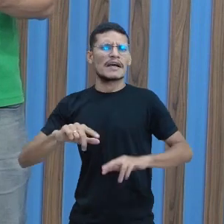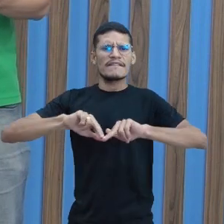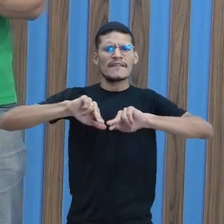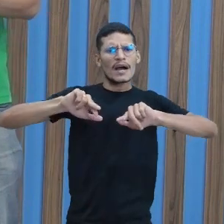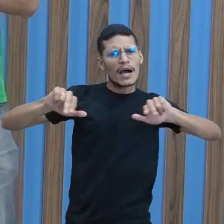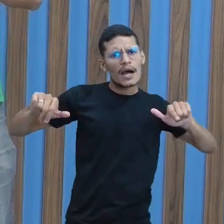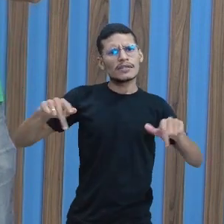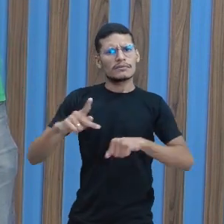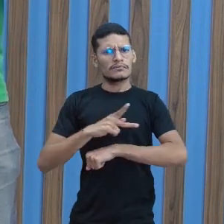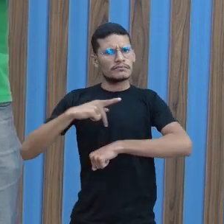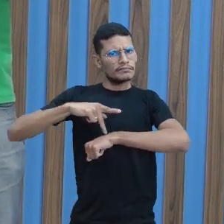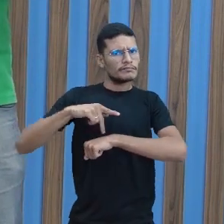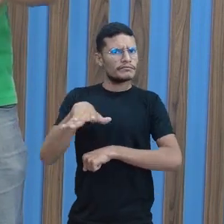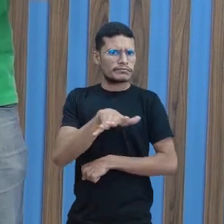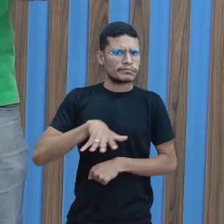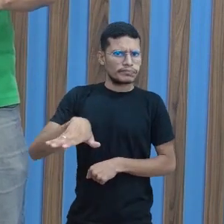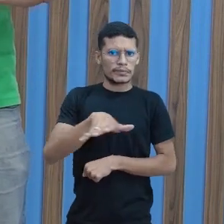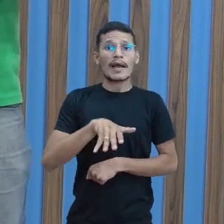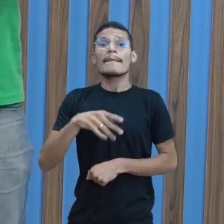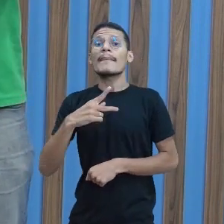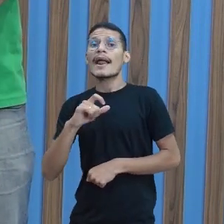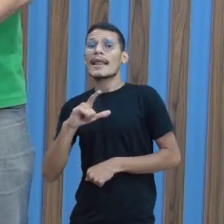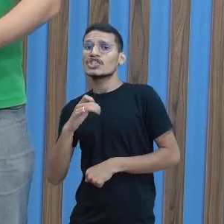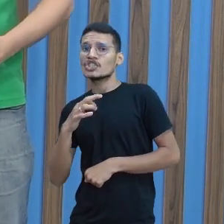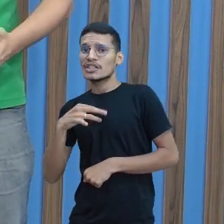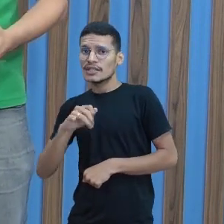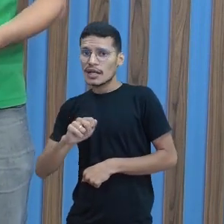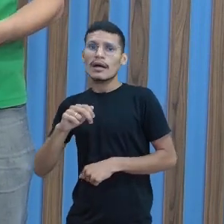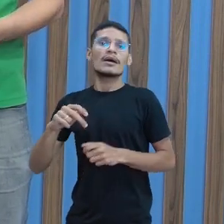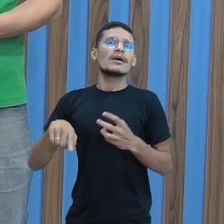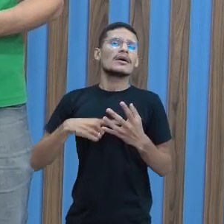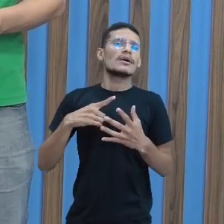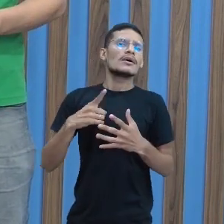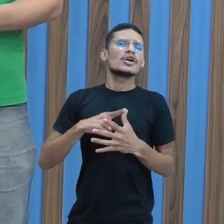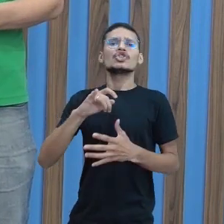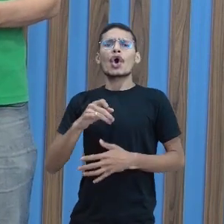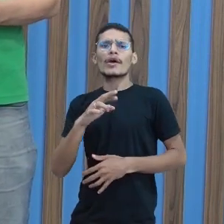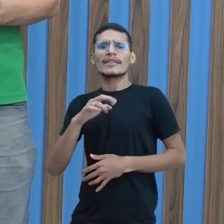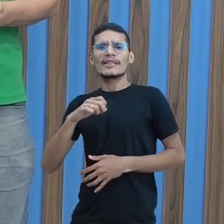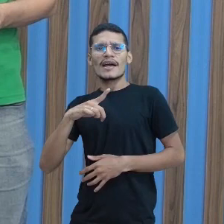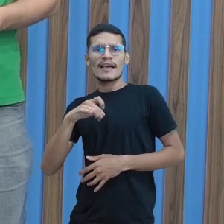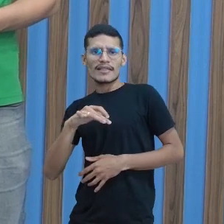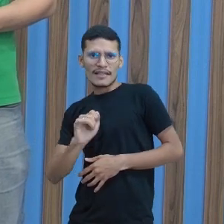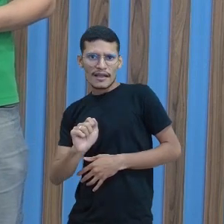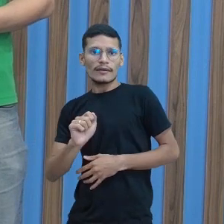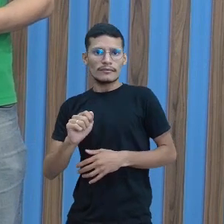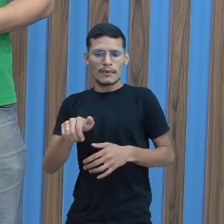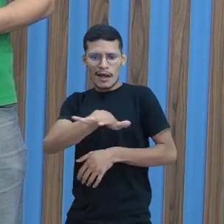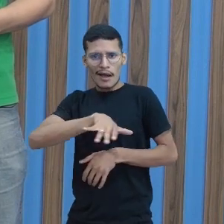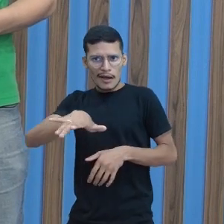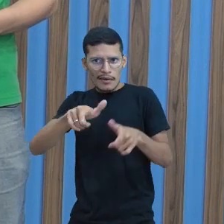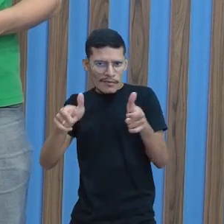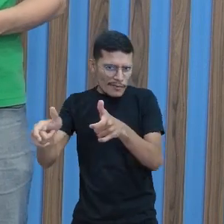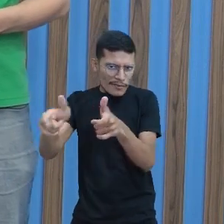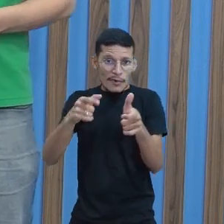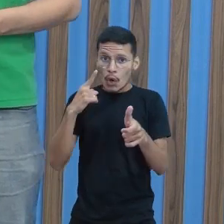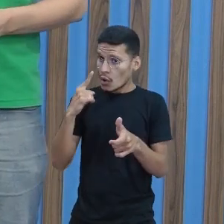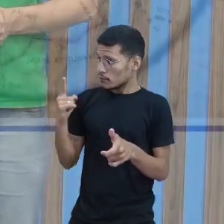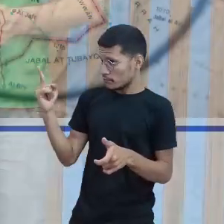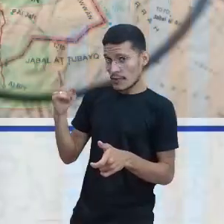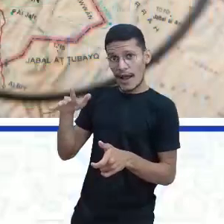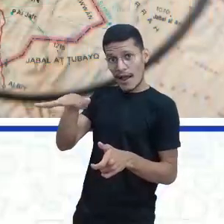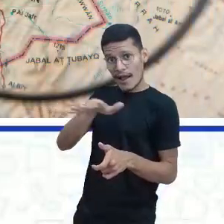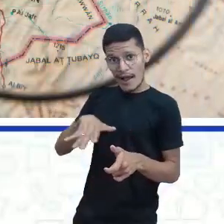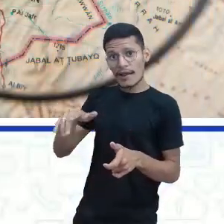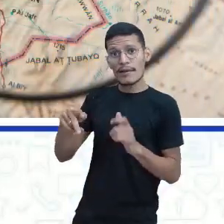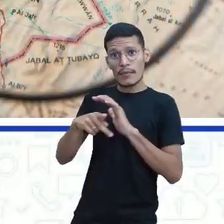então, toda a região da Palestina, da Jordânia. Então, esse território que eu mostrei para vocês aqui no mapa, que está